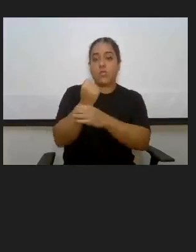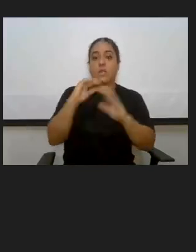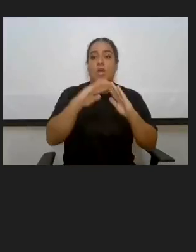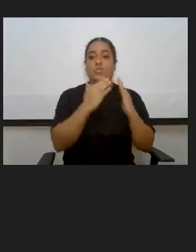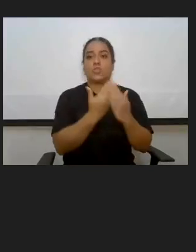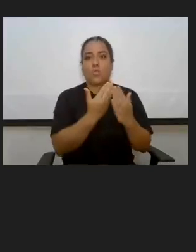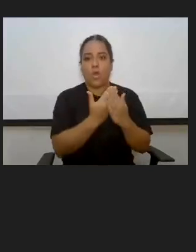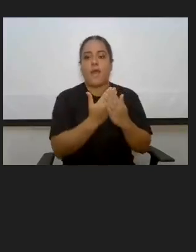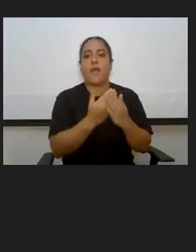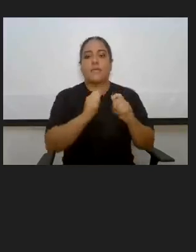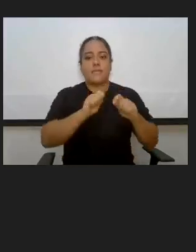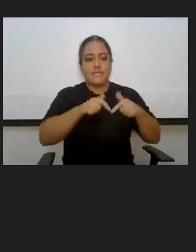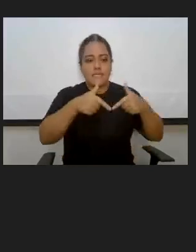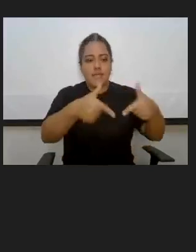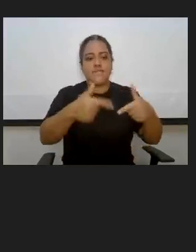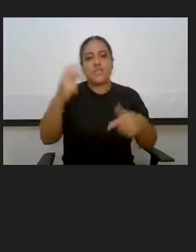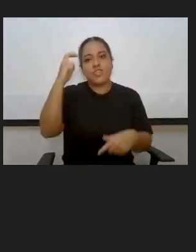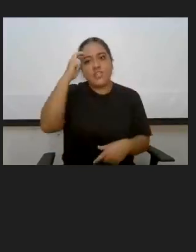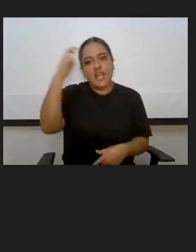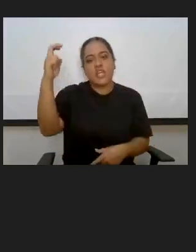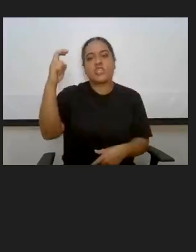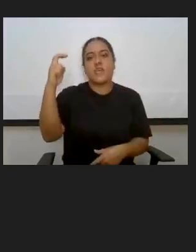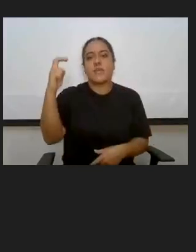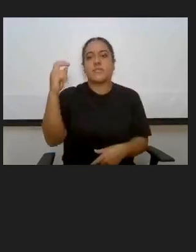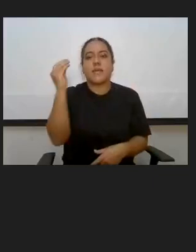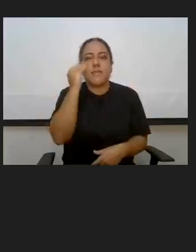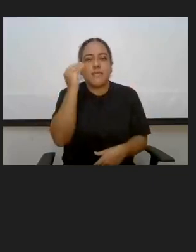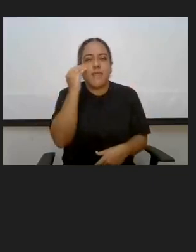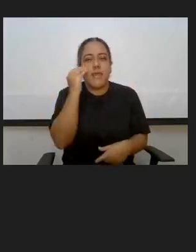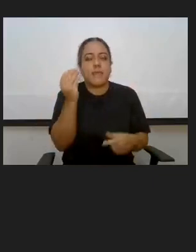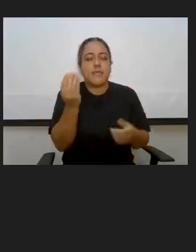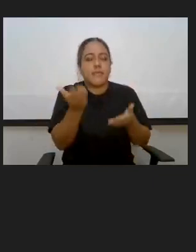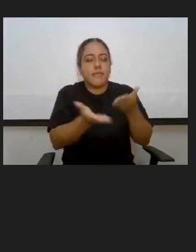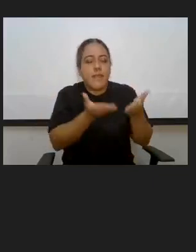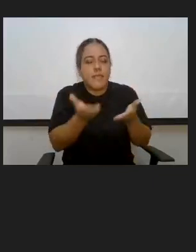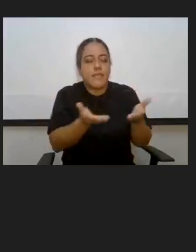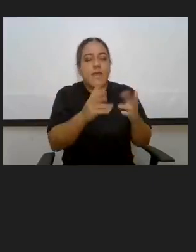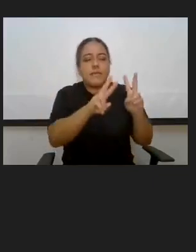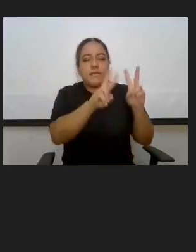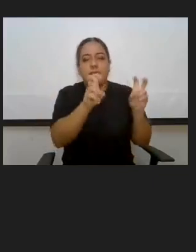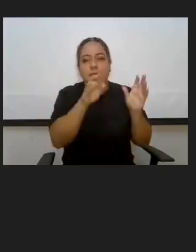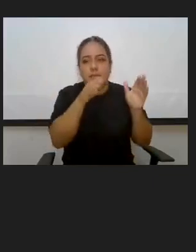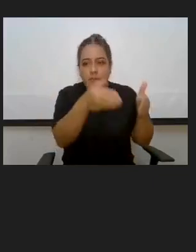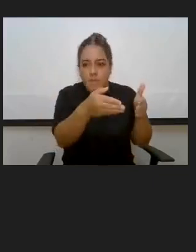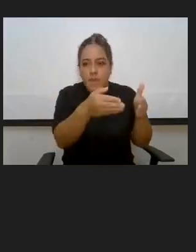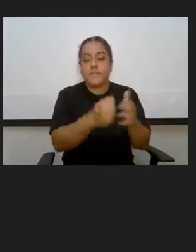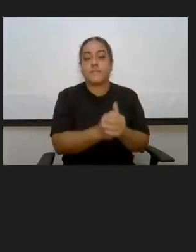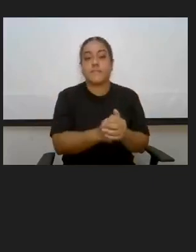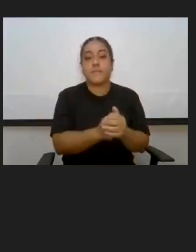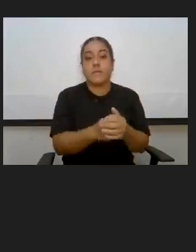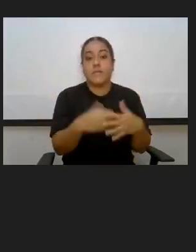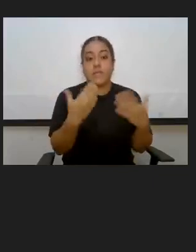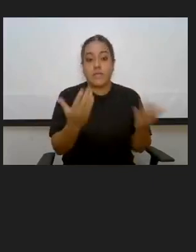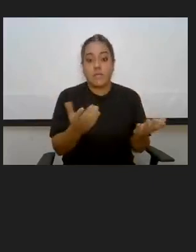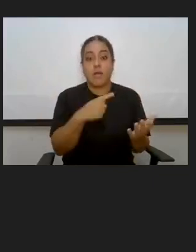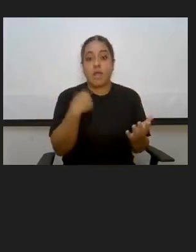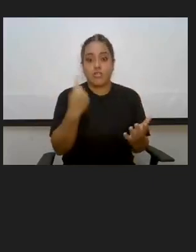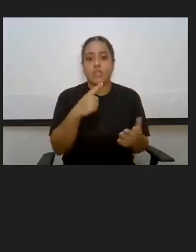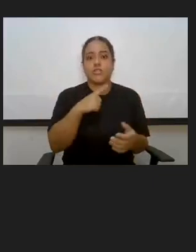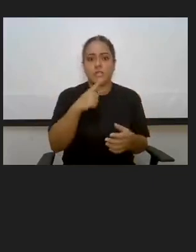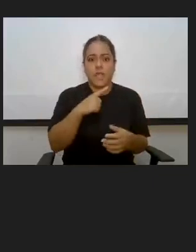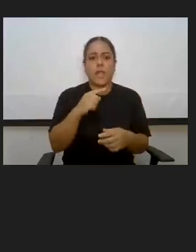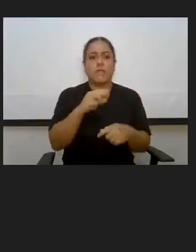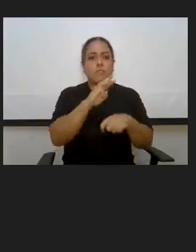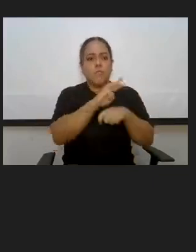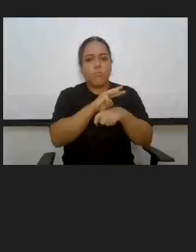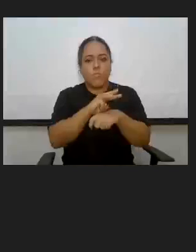né, o Serviço de Inteligência, que tem tratado dessas questões. Então, a gente, né, tem alguns monitoramentos